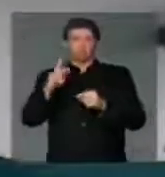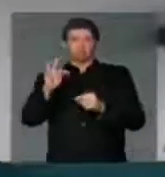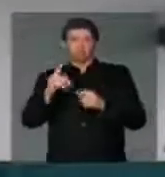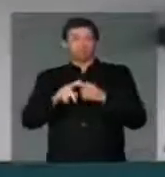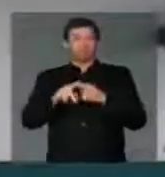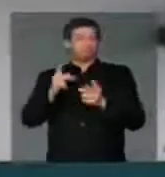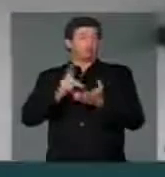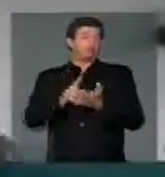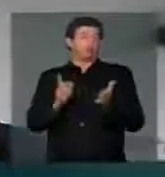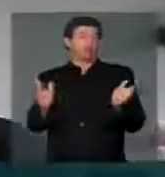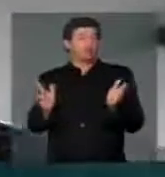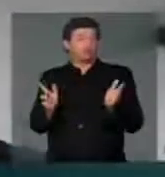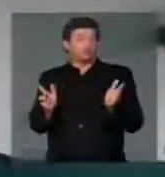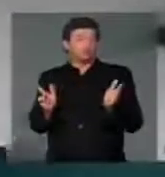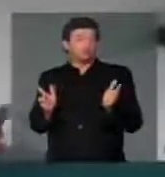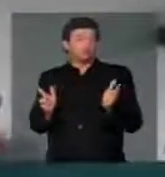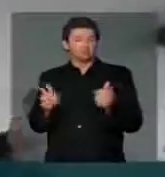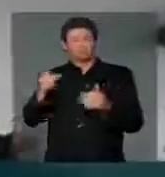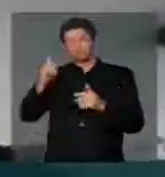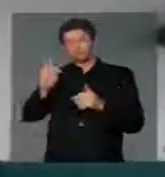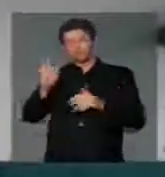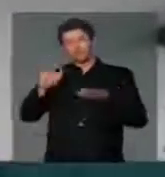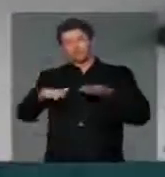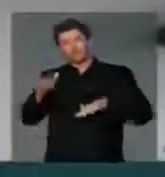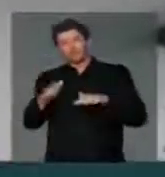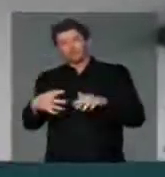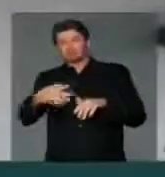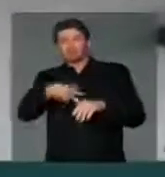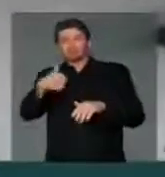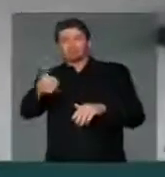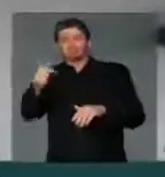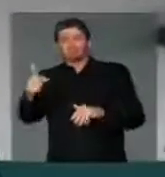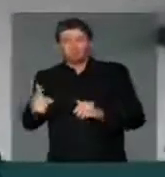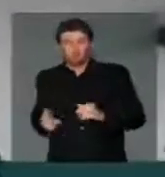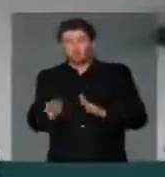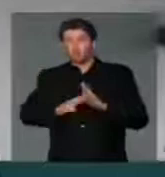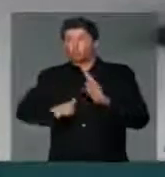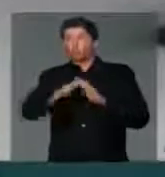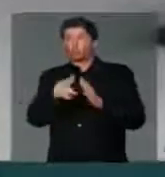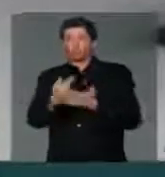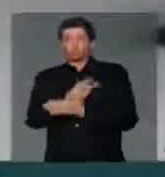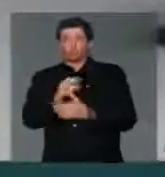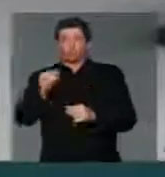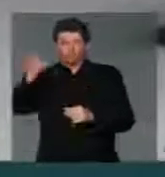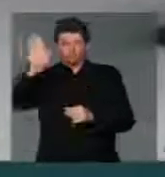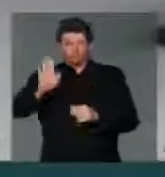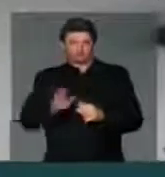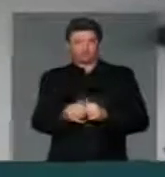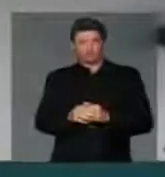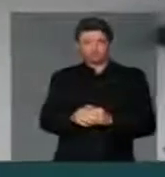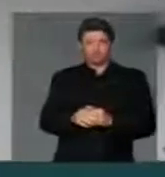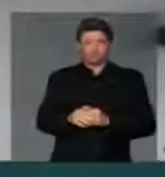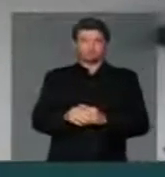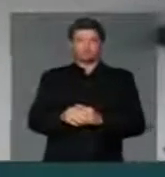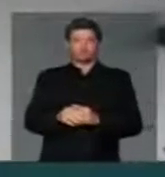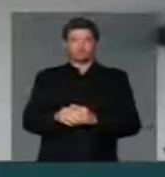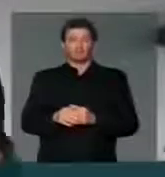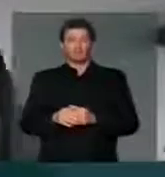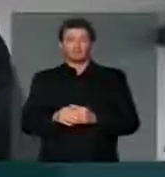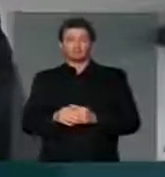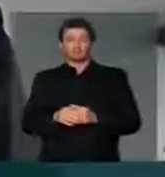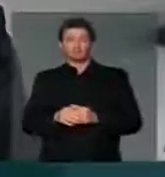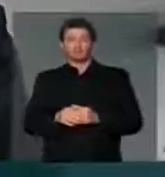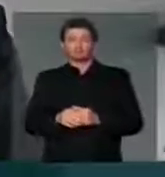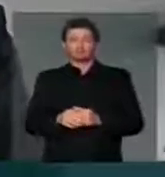as verdades colocadas e o PT às vezes não se conforma com tudo aquilo que aconteceu no país. A sua participação